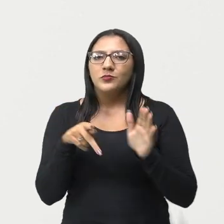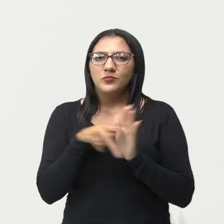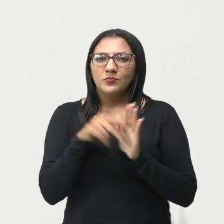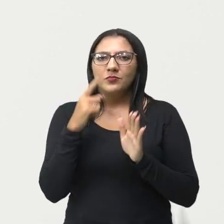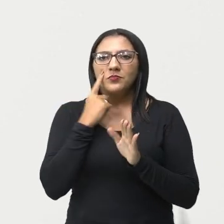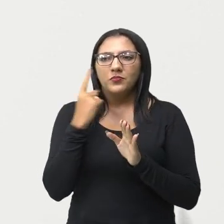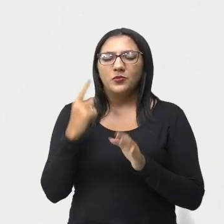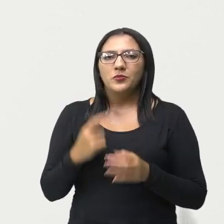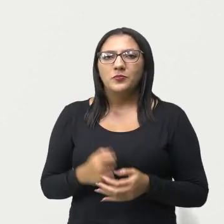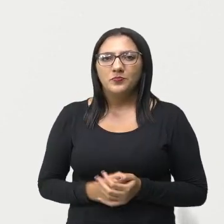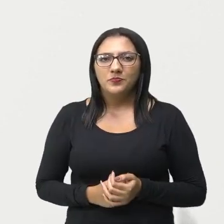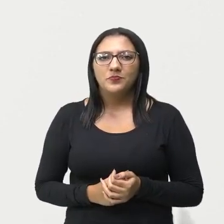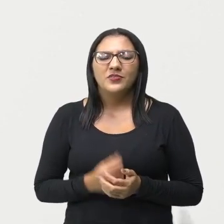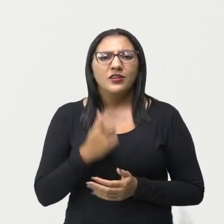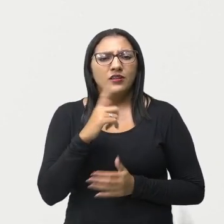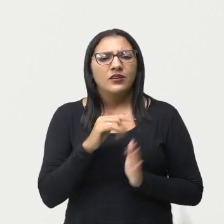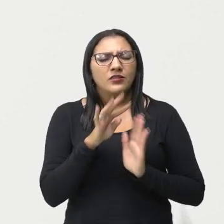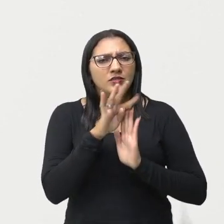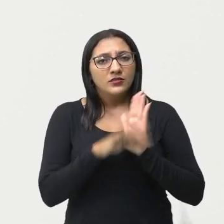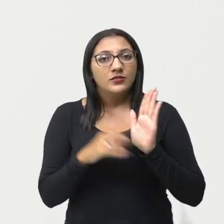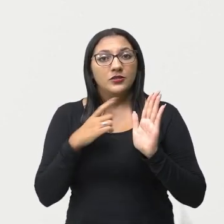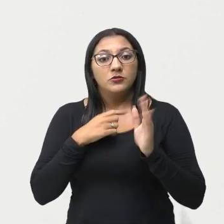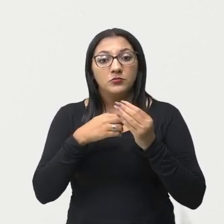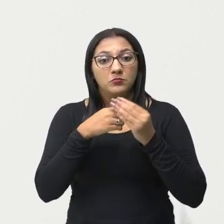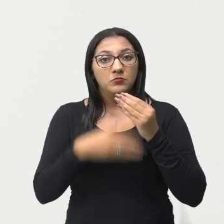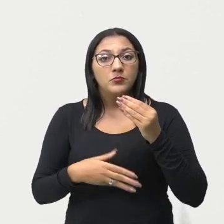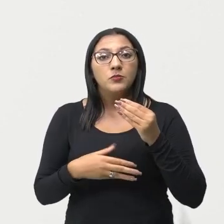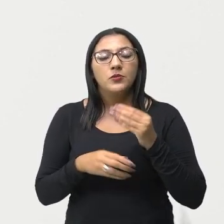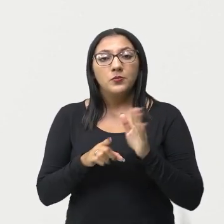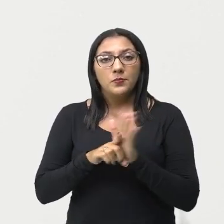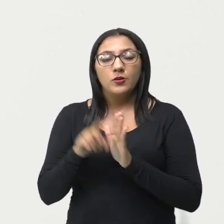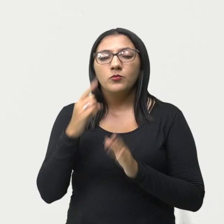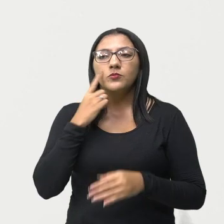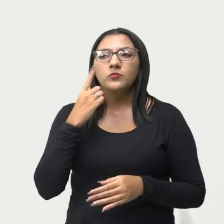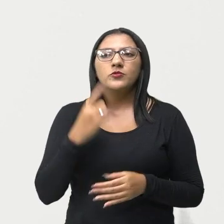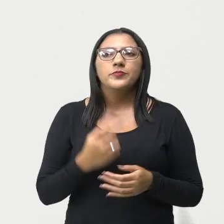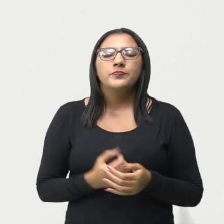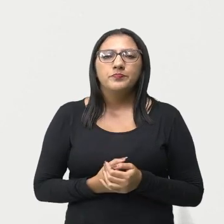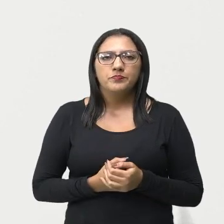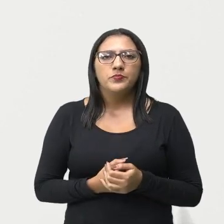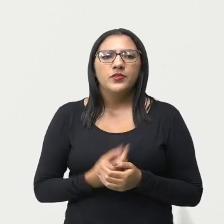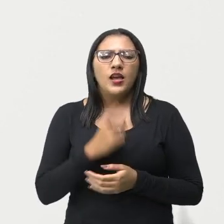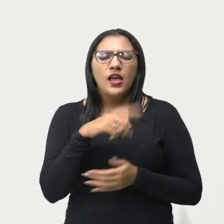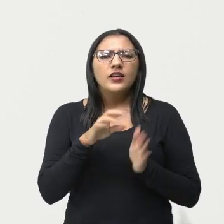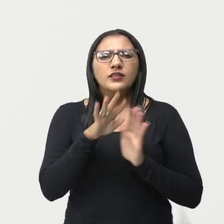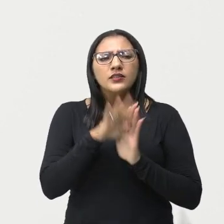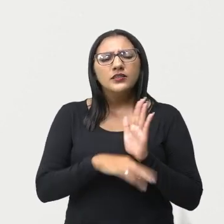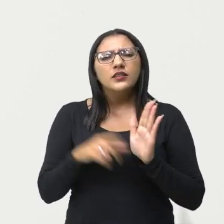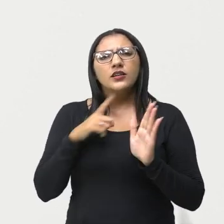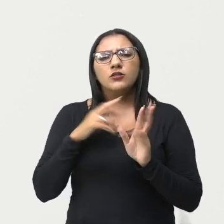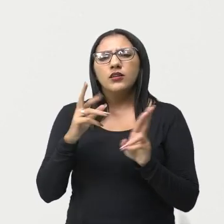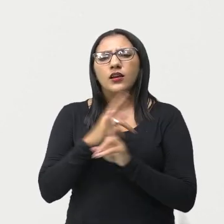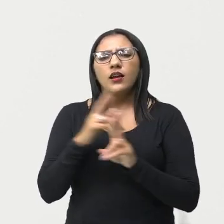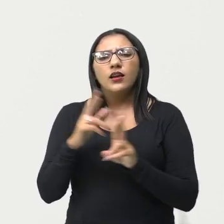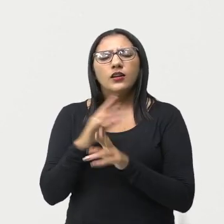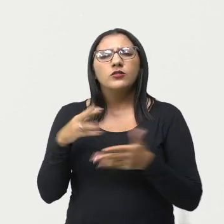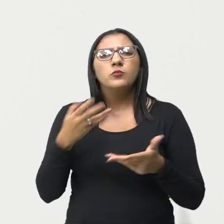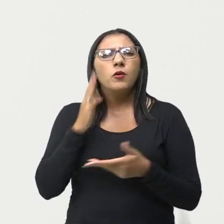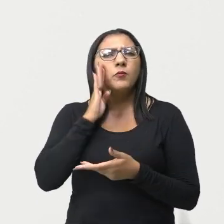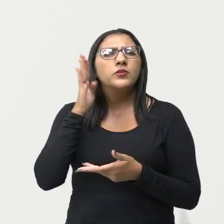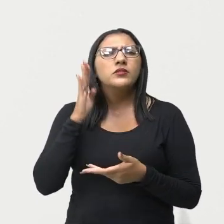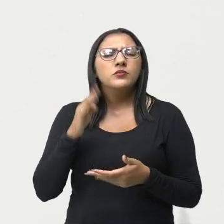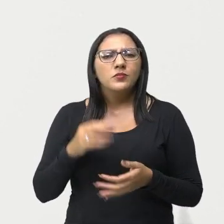E com base nesse texto, temos a questão. Esse texto fala principalmente sobre... Então, observe